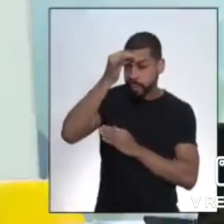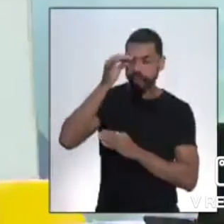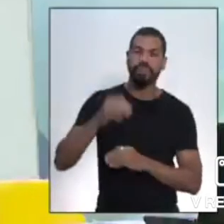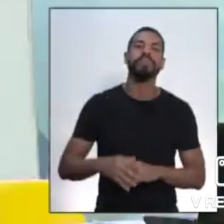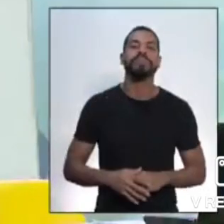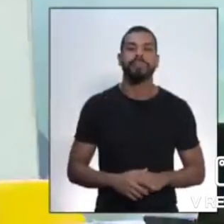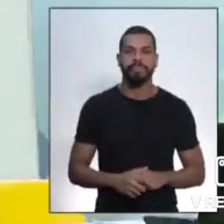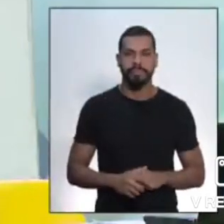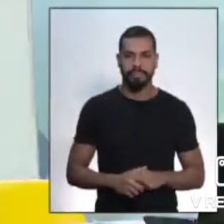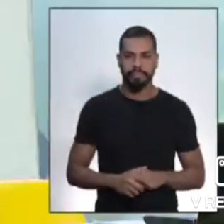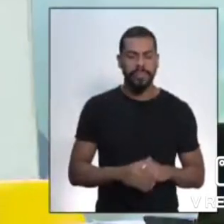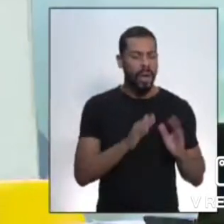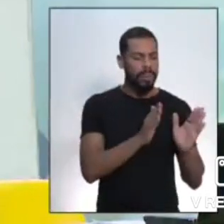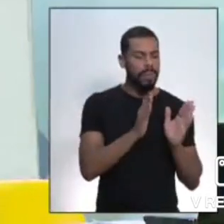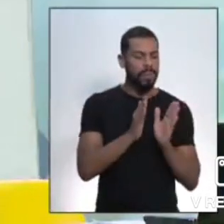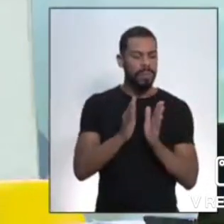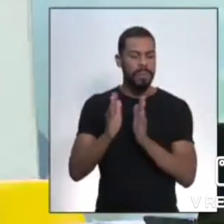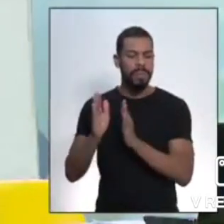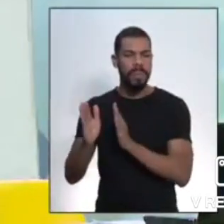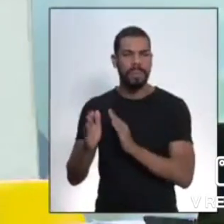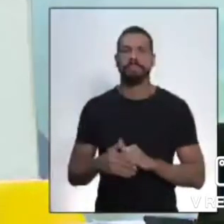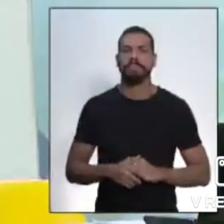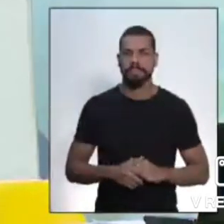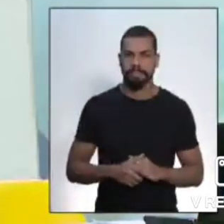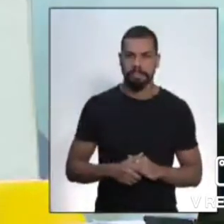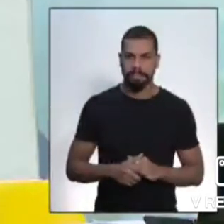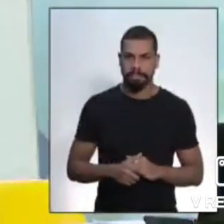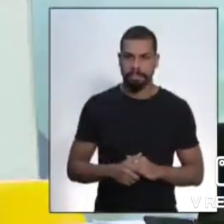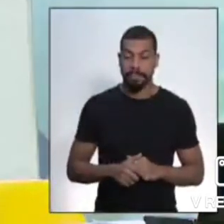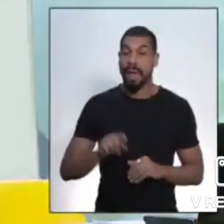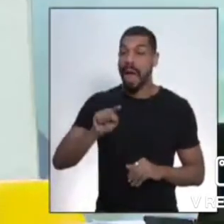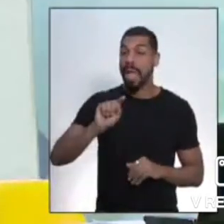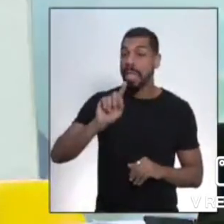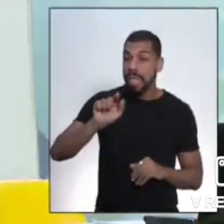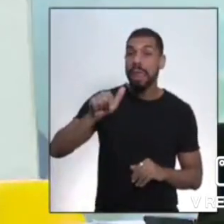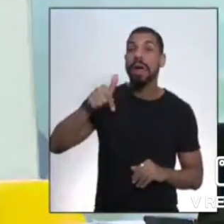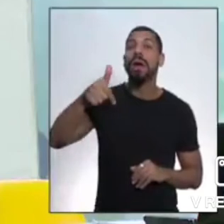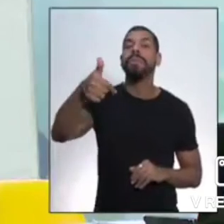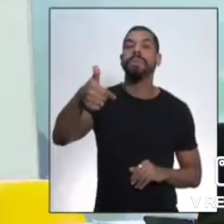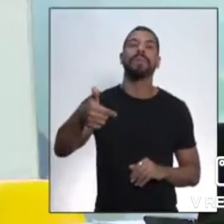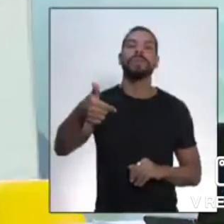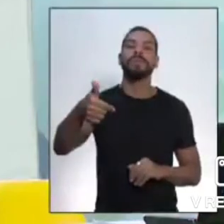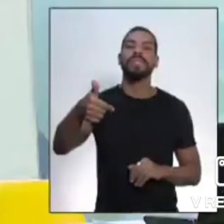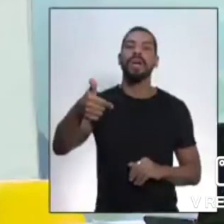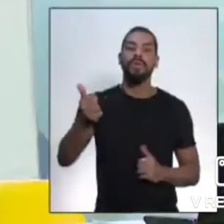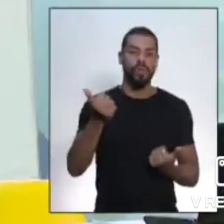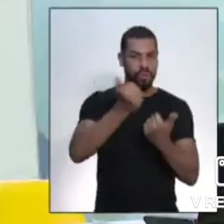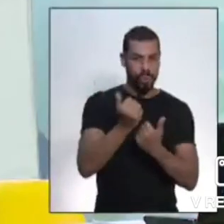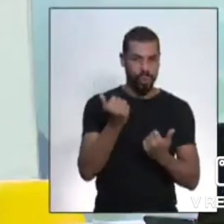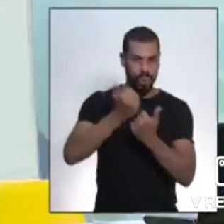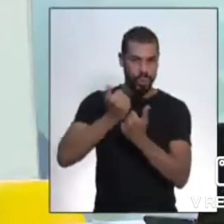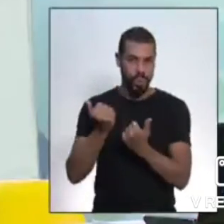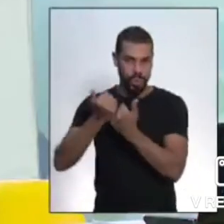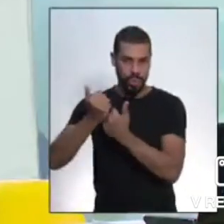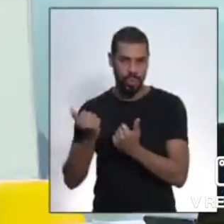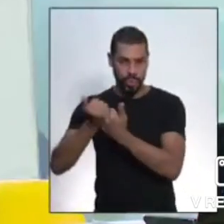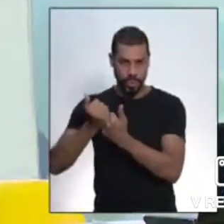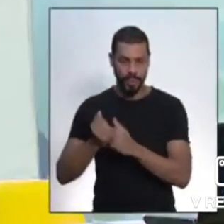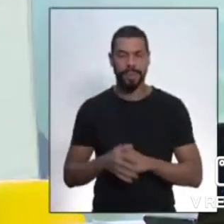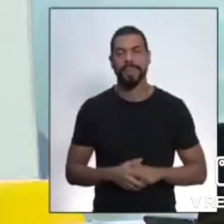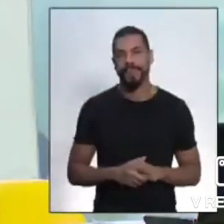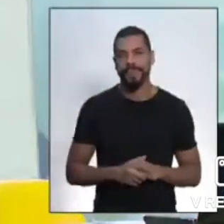são essas, 1, 2, 3, 4 e 5. Dessas posições, eu vou substituir, devagar, então